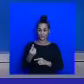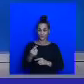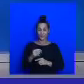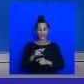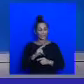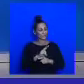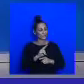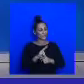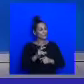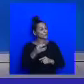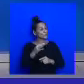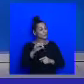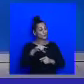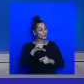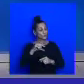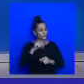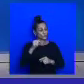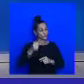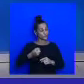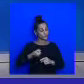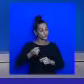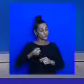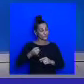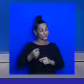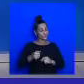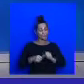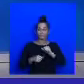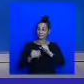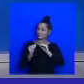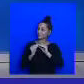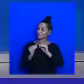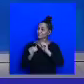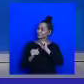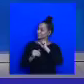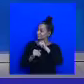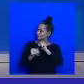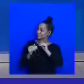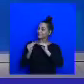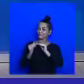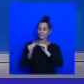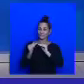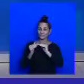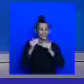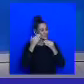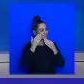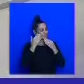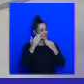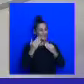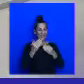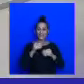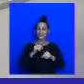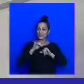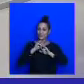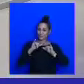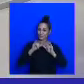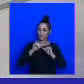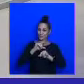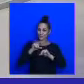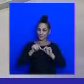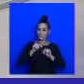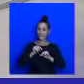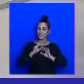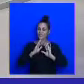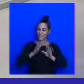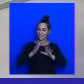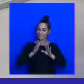41. As auditoras confirmam os números sorteados? Sim, confirmo. Sim, confirmo. Muito obrigada. Detalhes desse